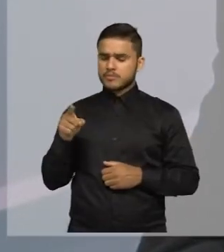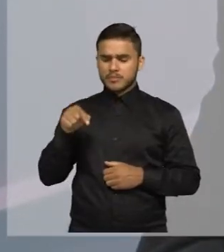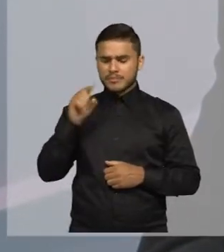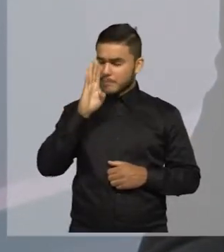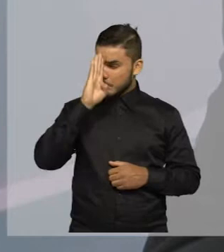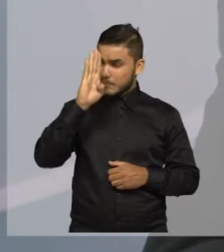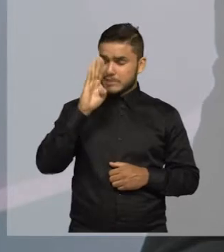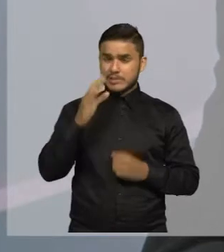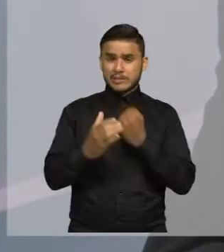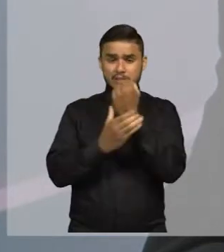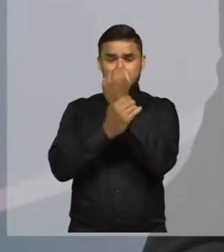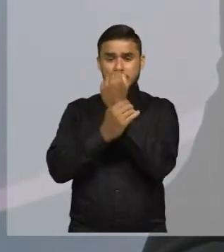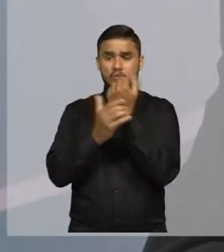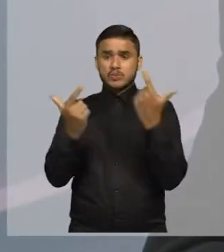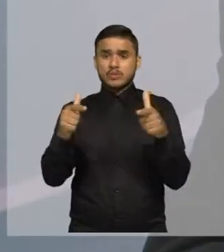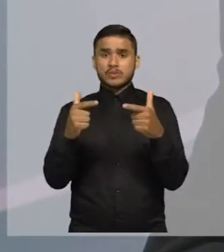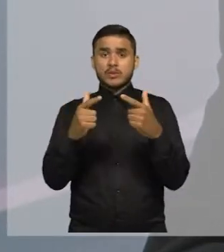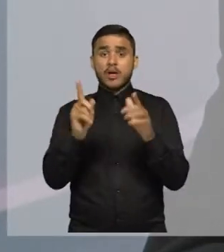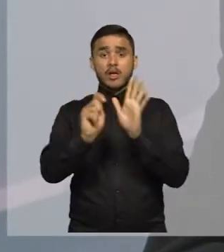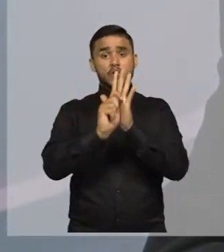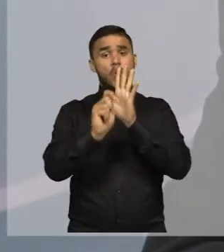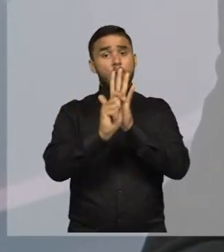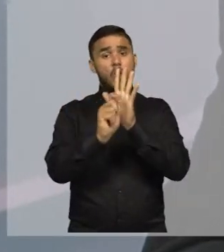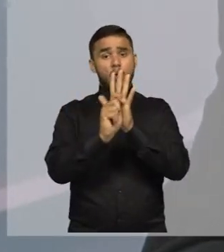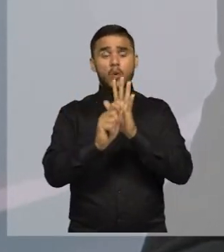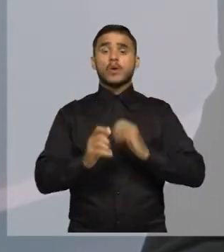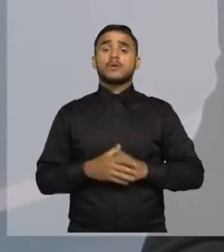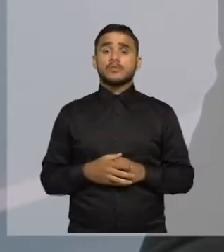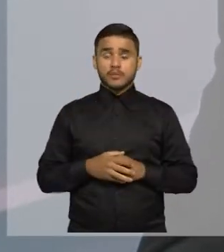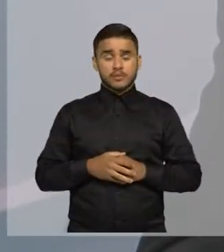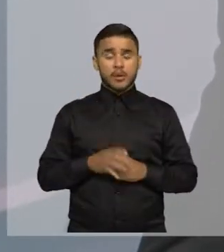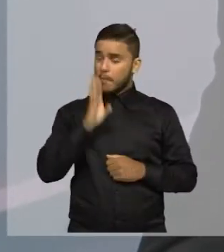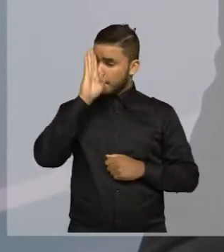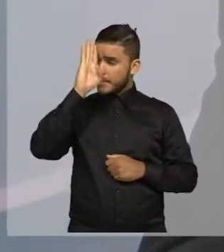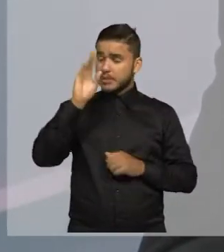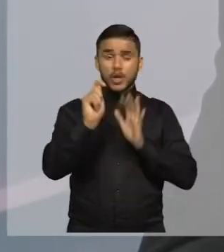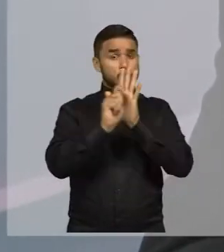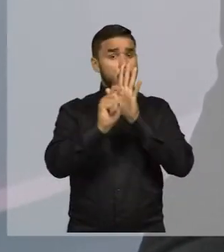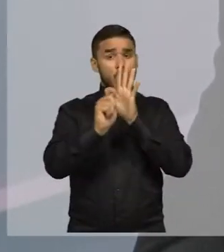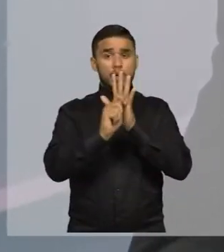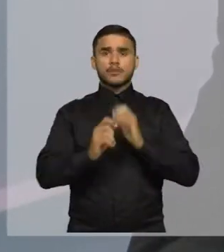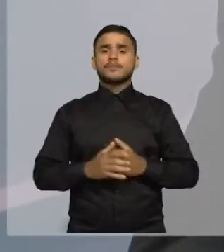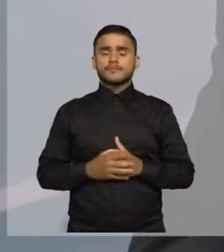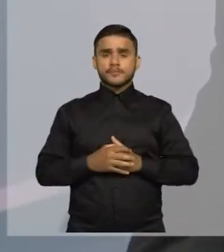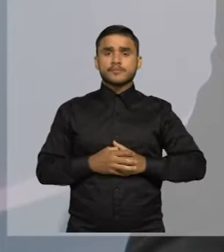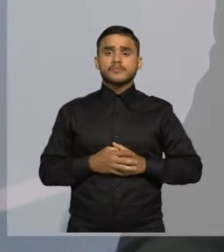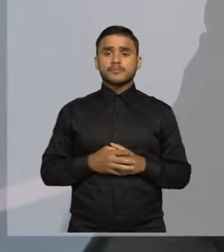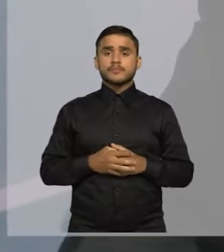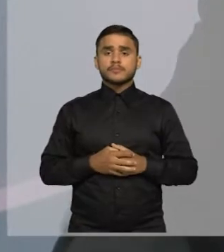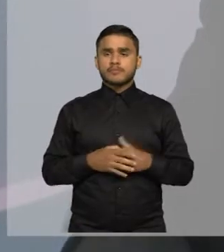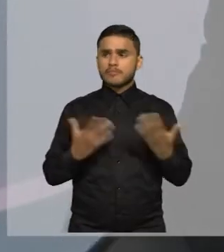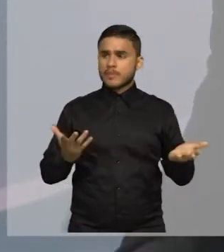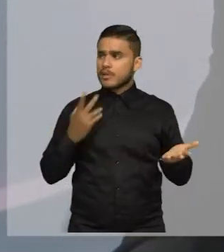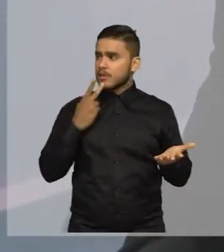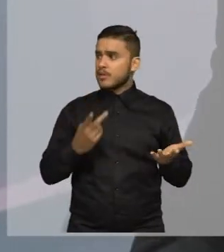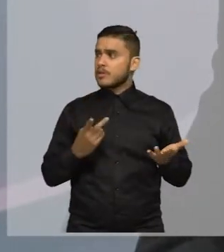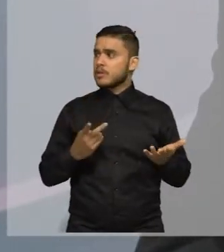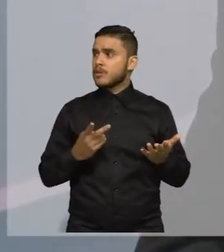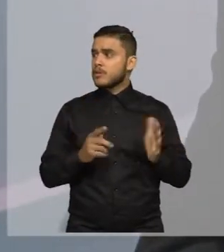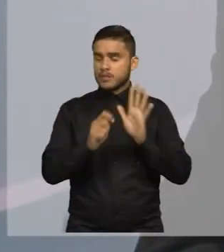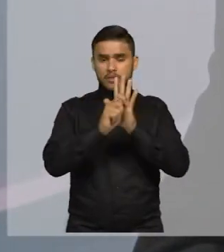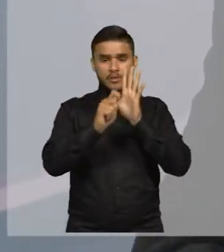nossa insegurança, do crime organizado, é a droga. É a droga. Eu acho um erro você descriminalizar